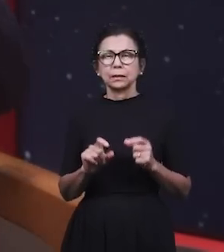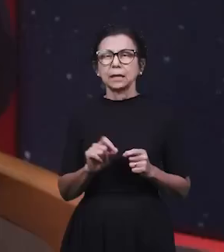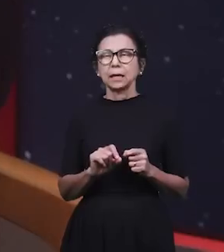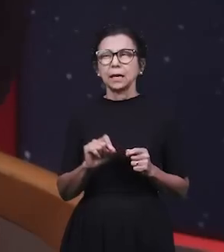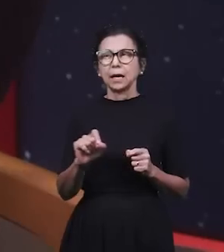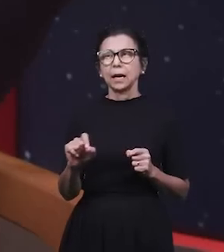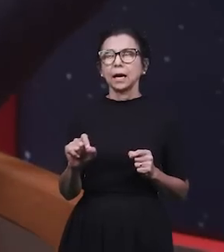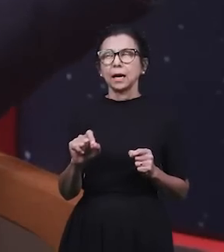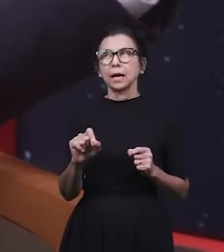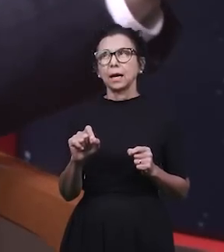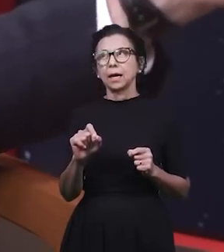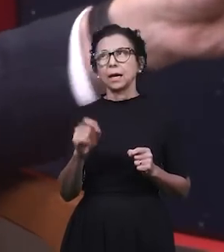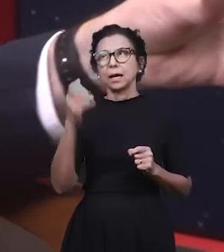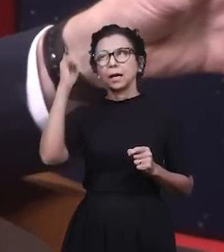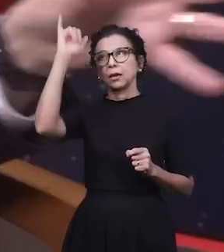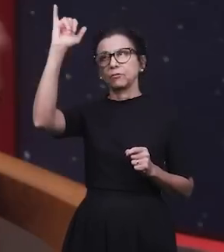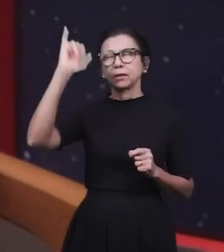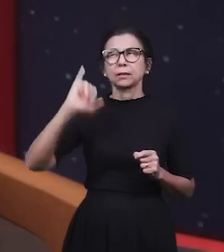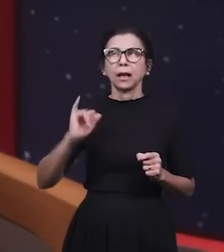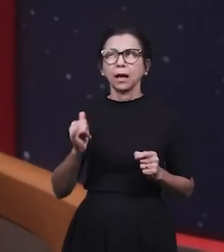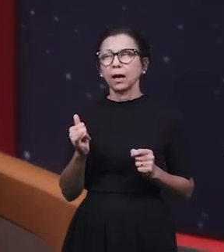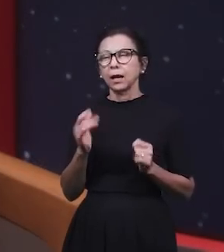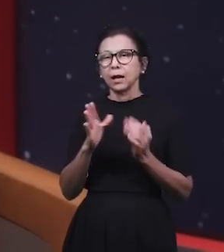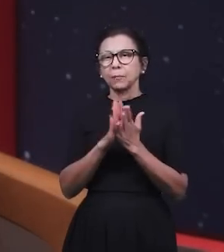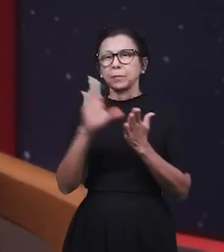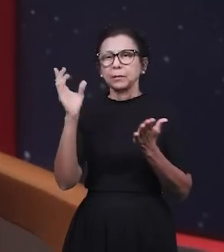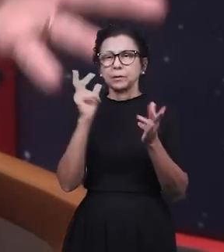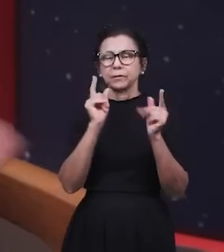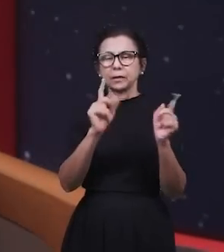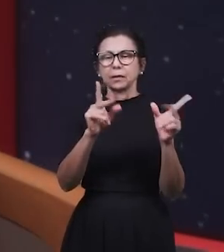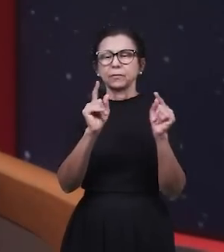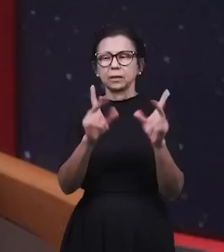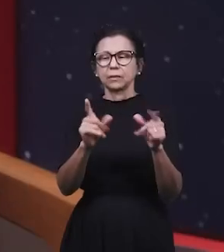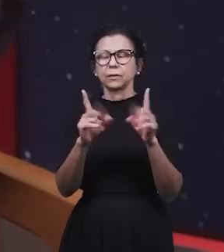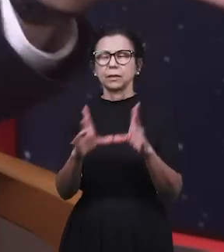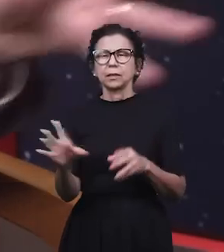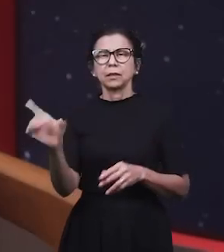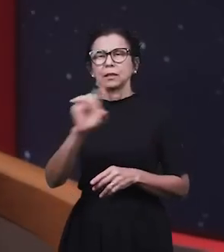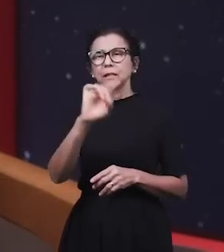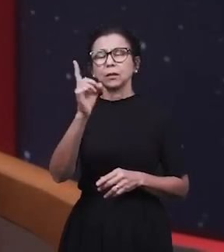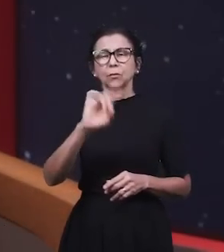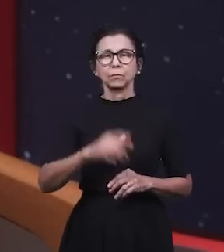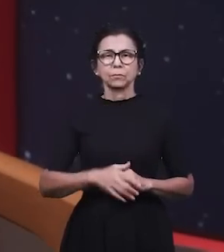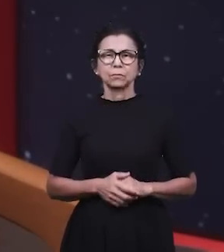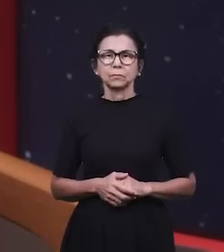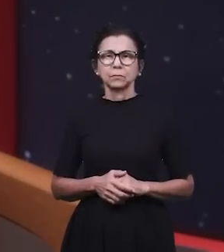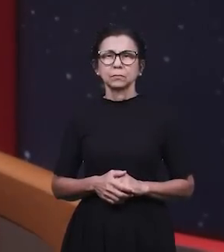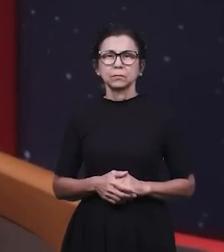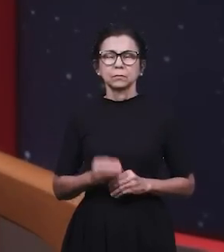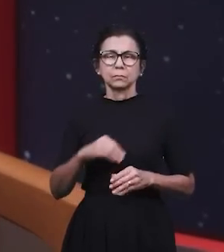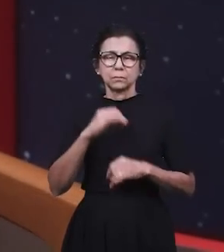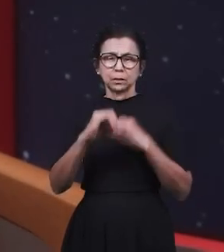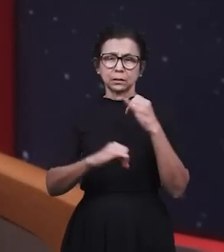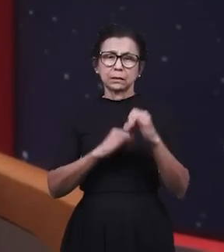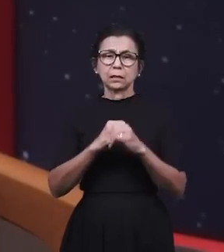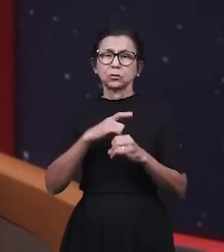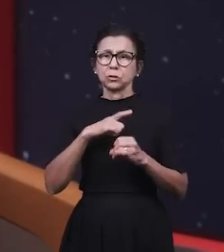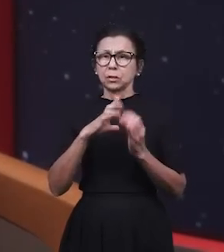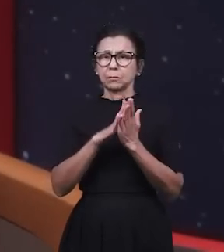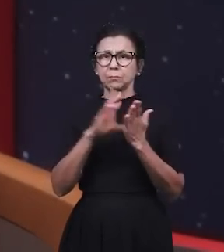ter versões e mais versões. Hoje é Bíblia na internet, no celular, em tudo quanto é. Não, mas